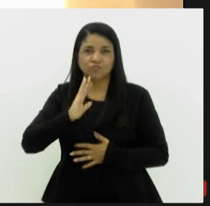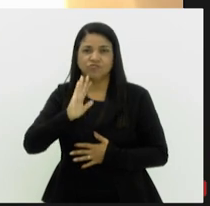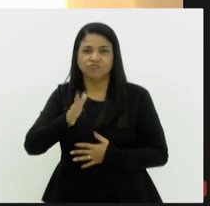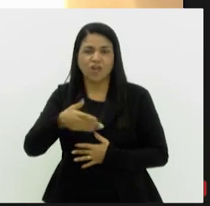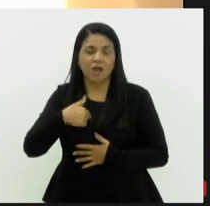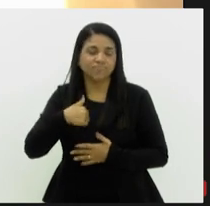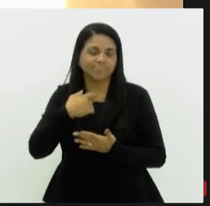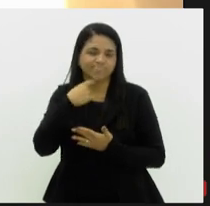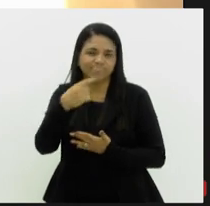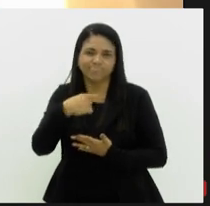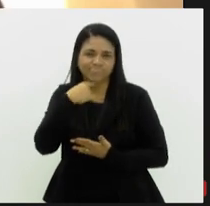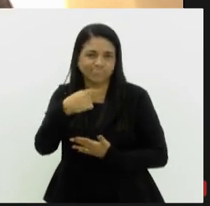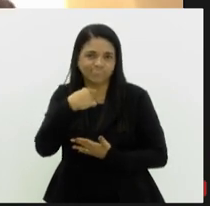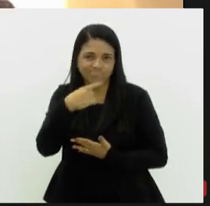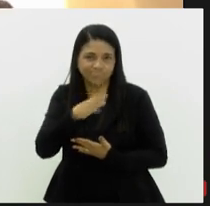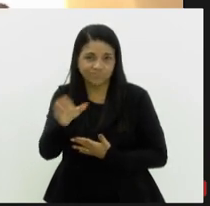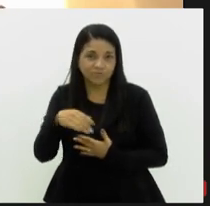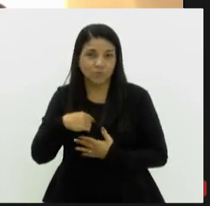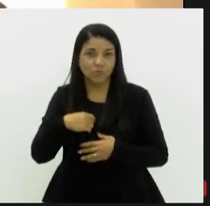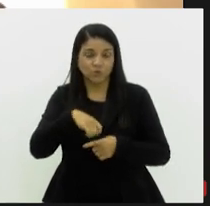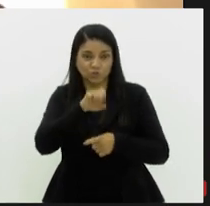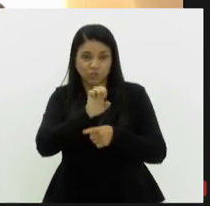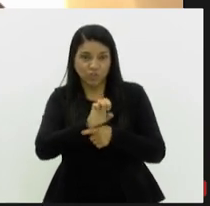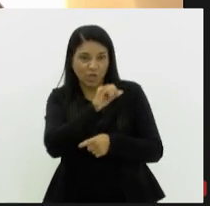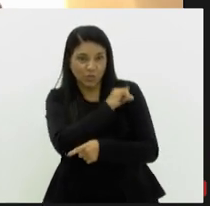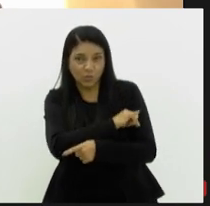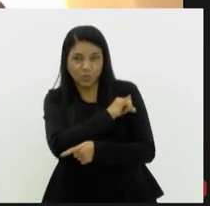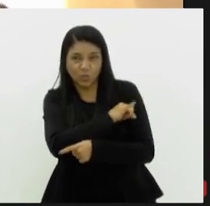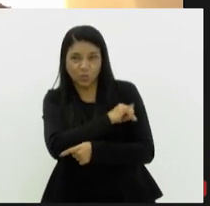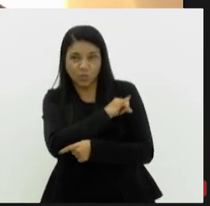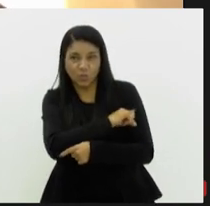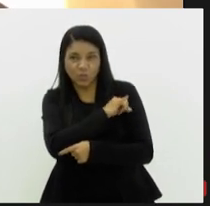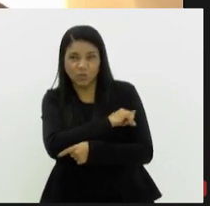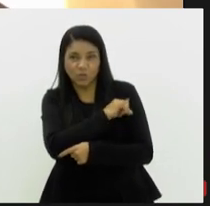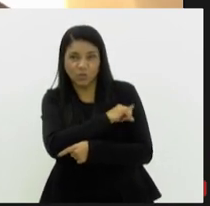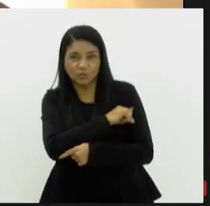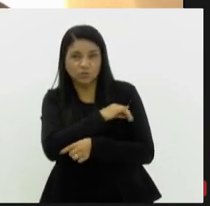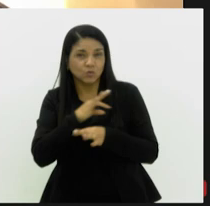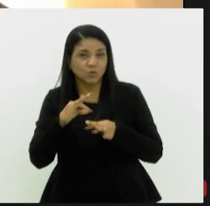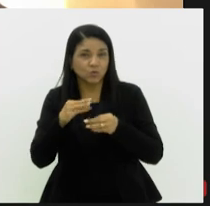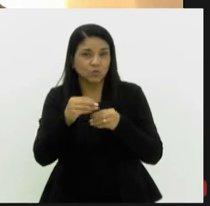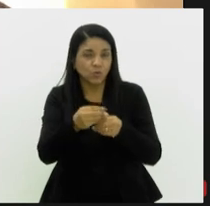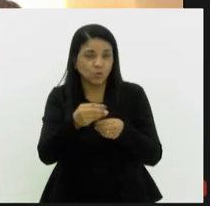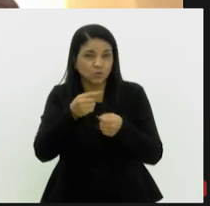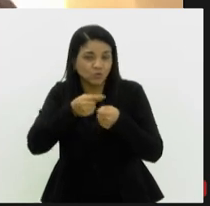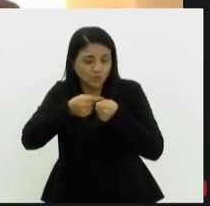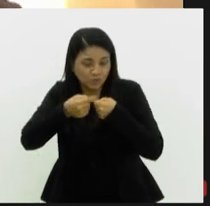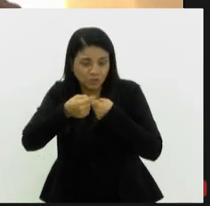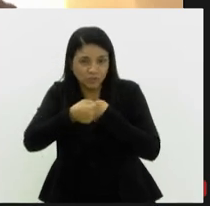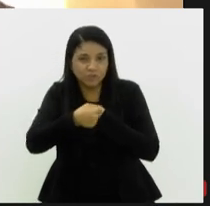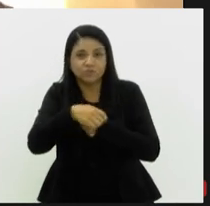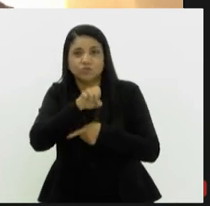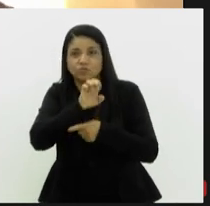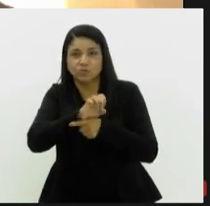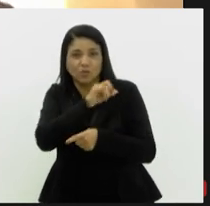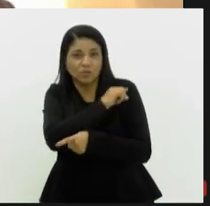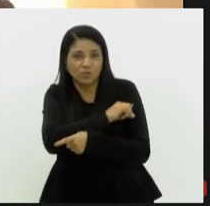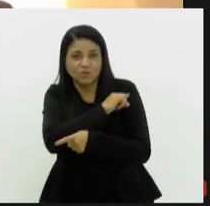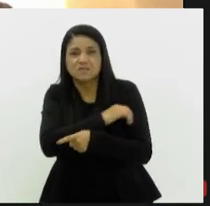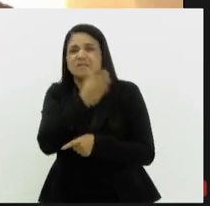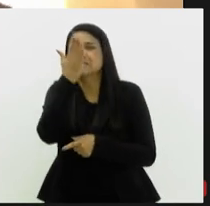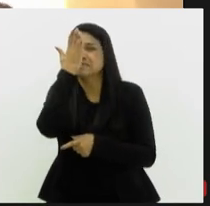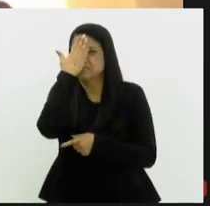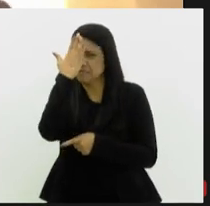morto, mesmo. O estado do Rio sabe o problema, todos os municípios do estado do Rio de Janeiro sabem o problema que